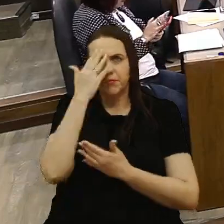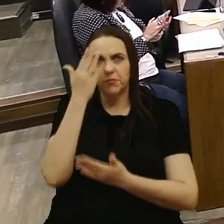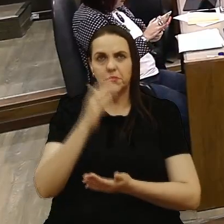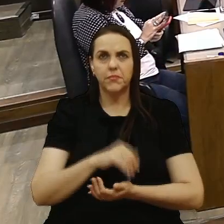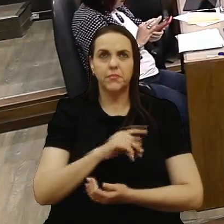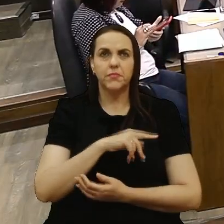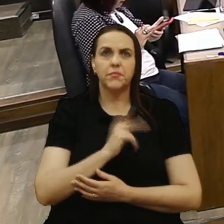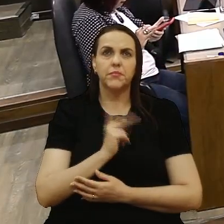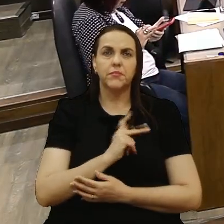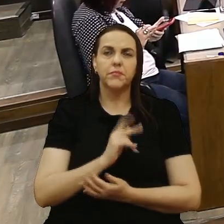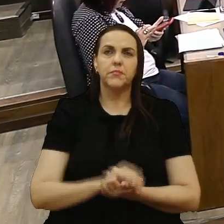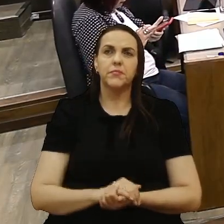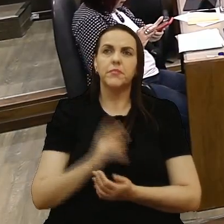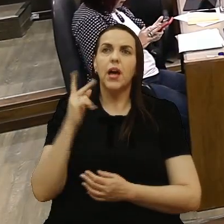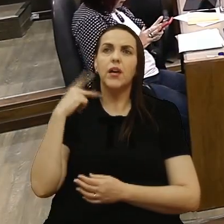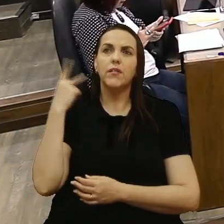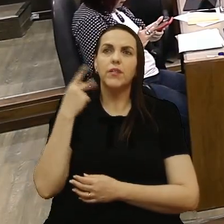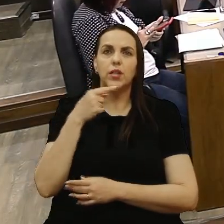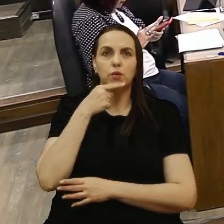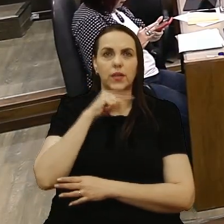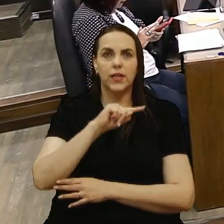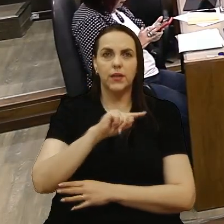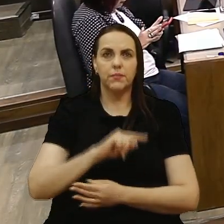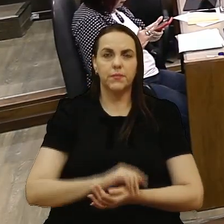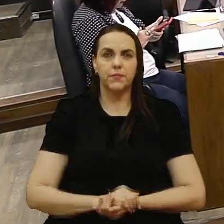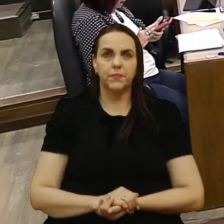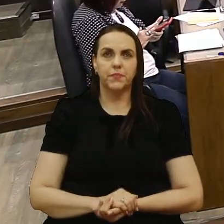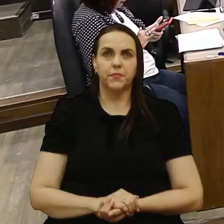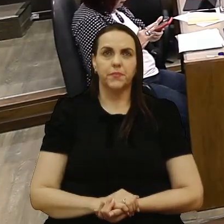Rodrigues, com a palavra, vereador Caleb Garbim.